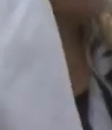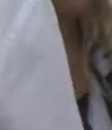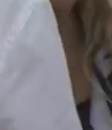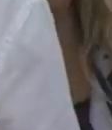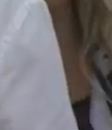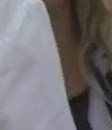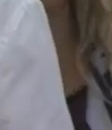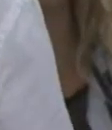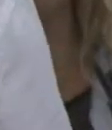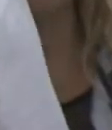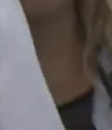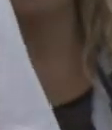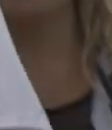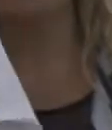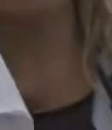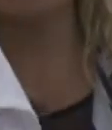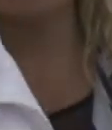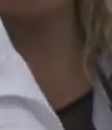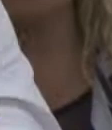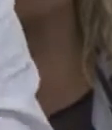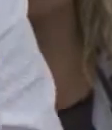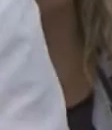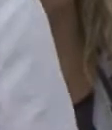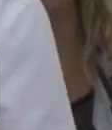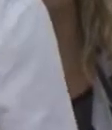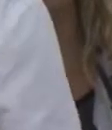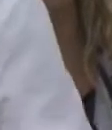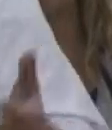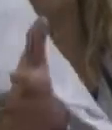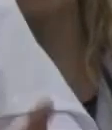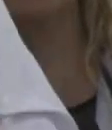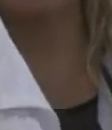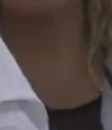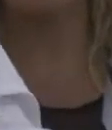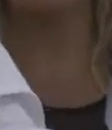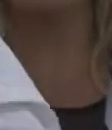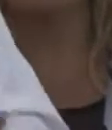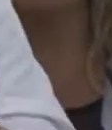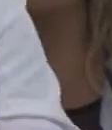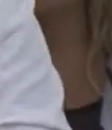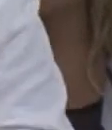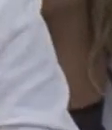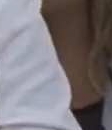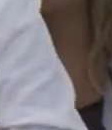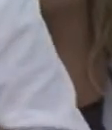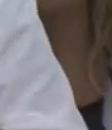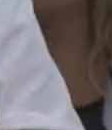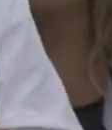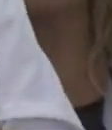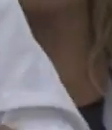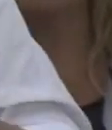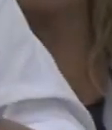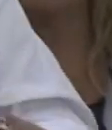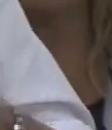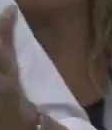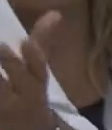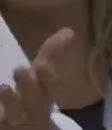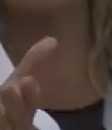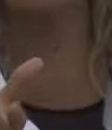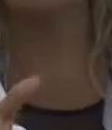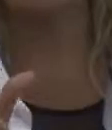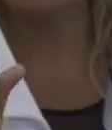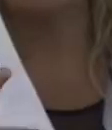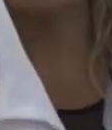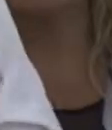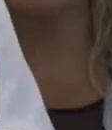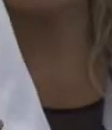fui engraxar sapato, são coisas, fui fazer datilografia e com 14 anos eu comecei